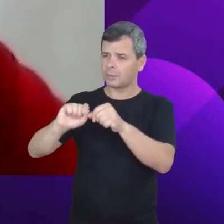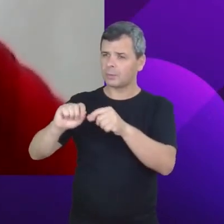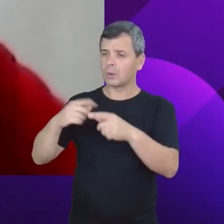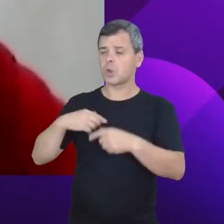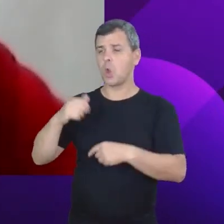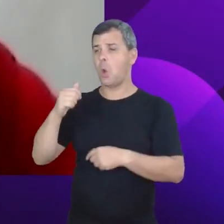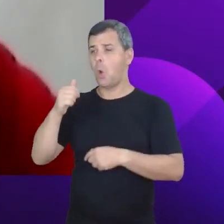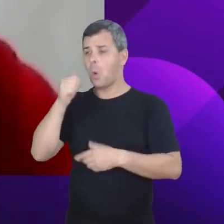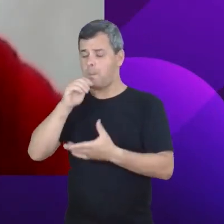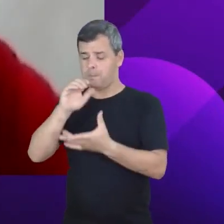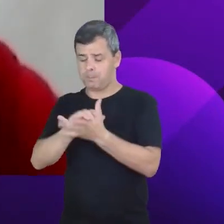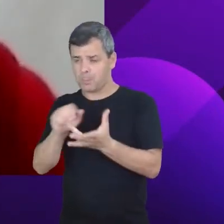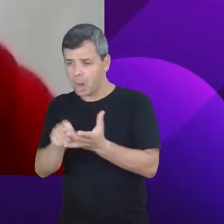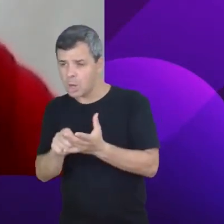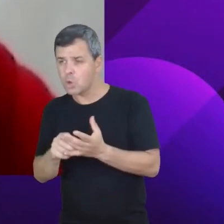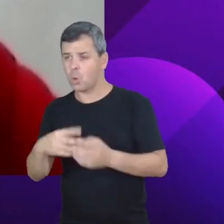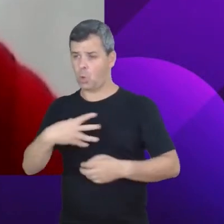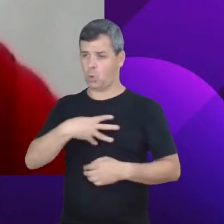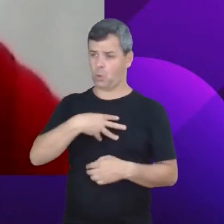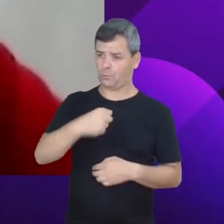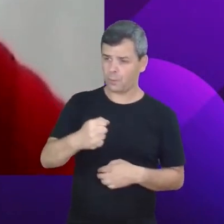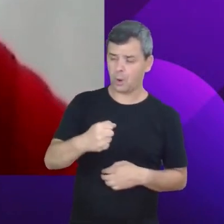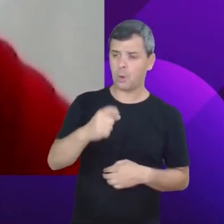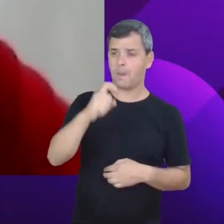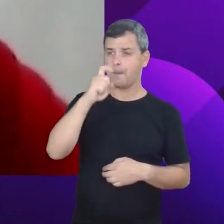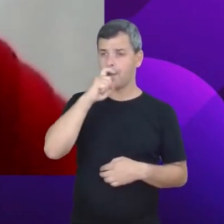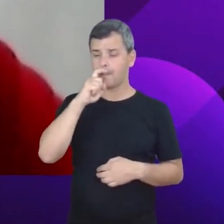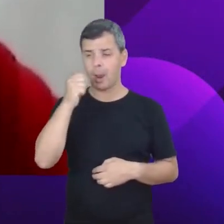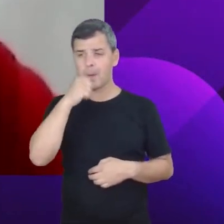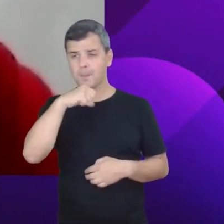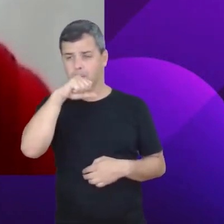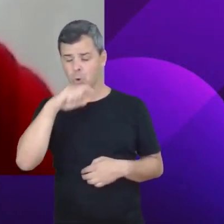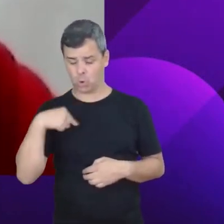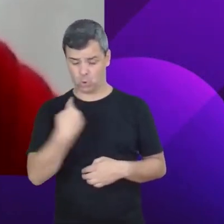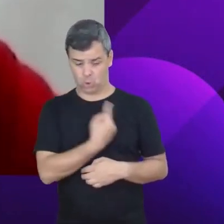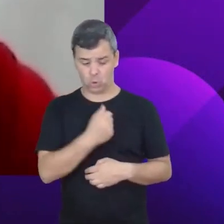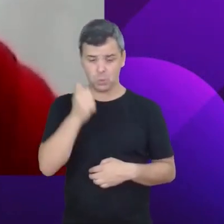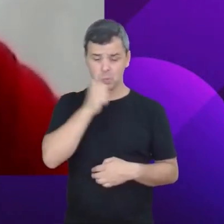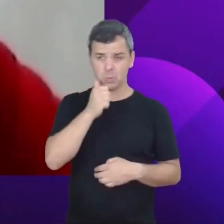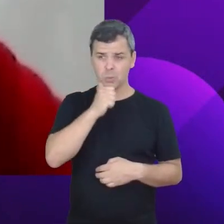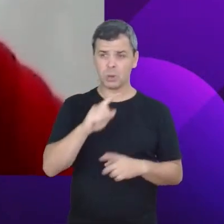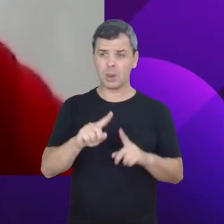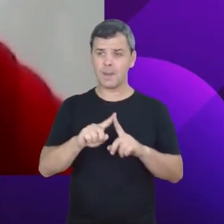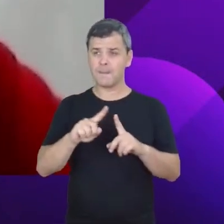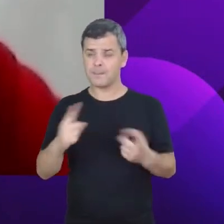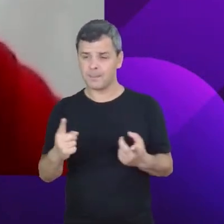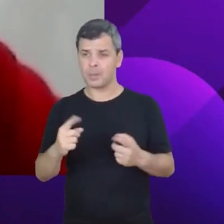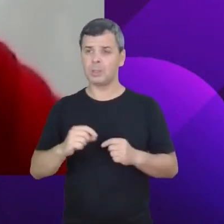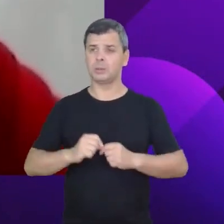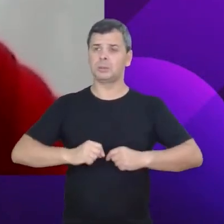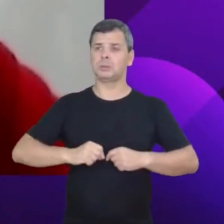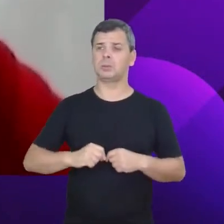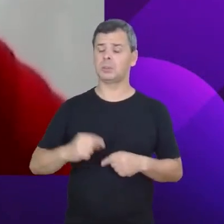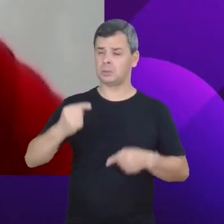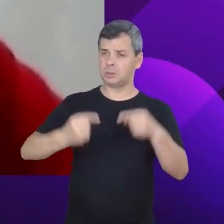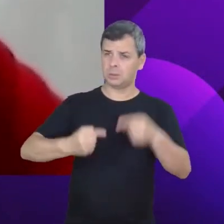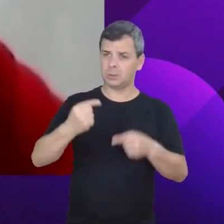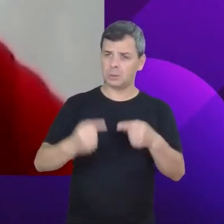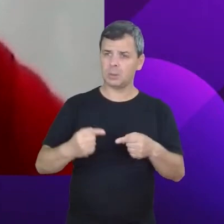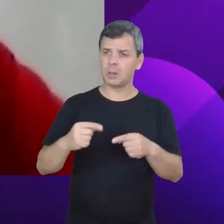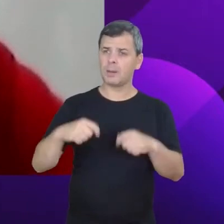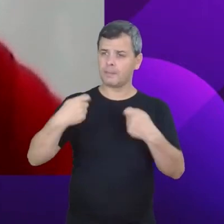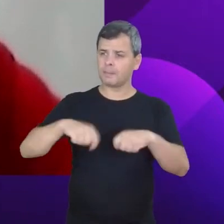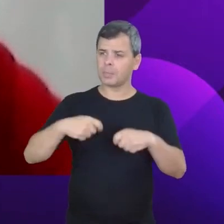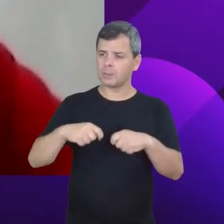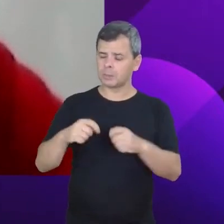marido, com os filhos, com os pais, com nós mulheres, mas esse debate ele tem